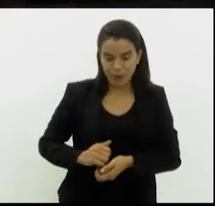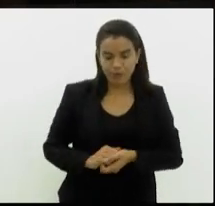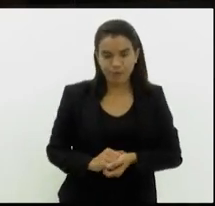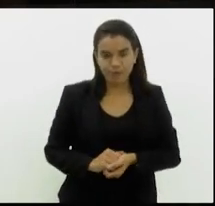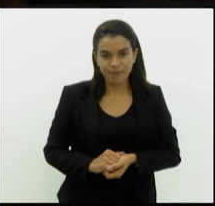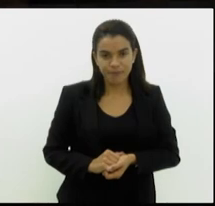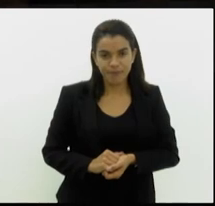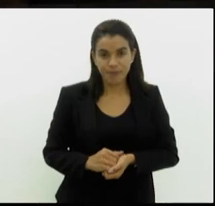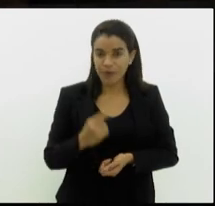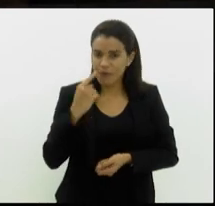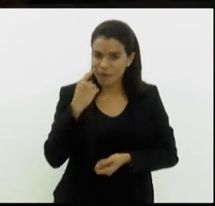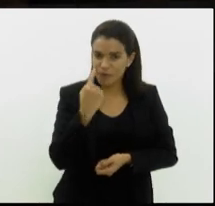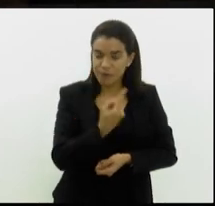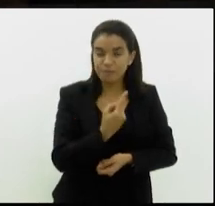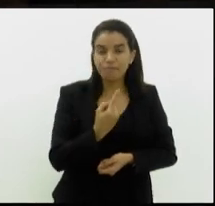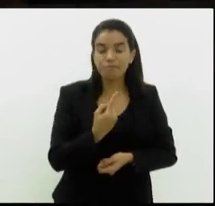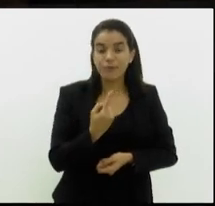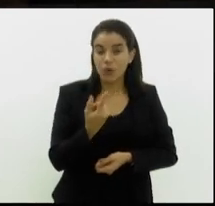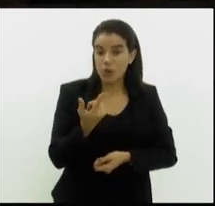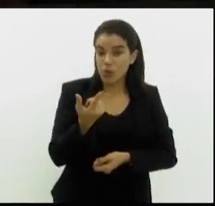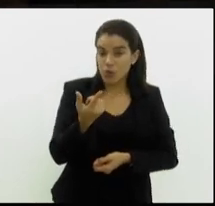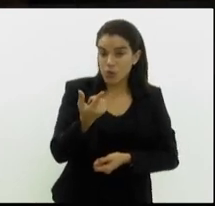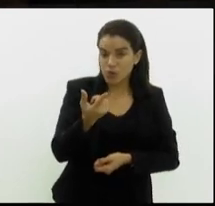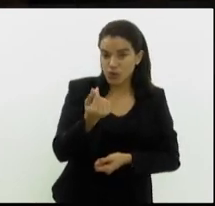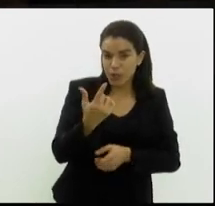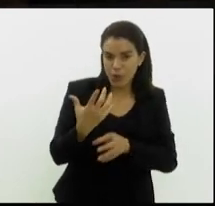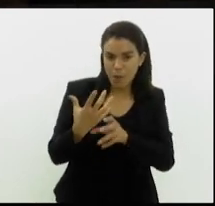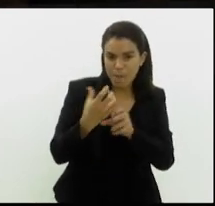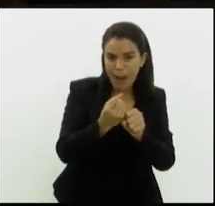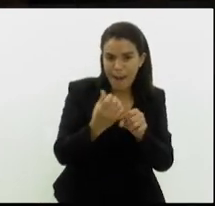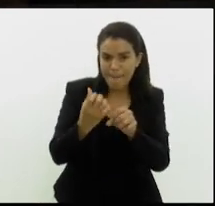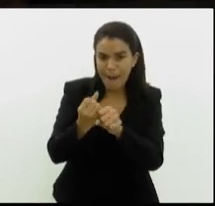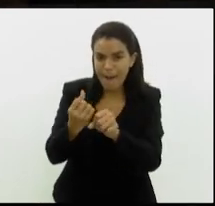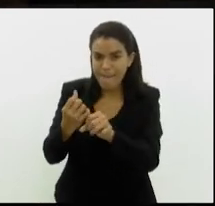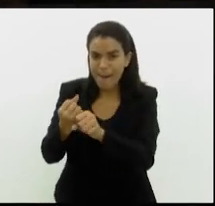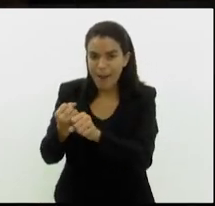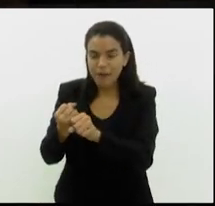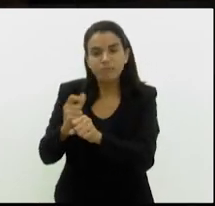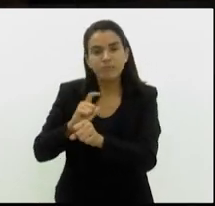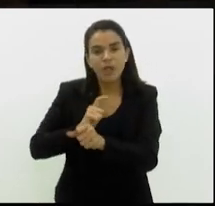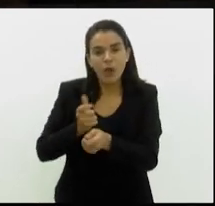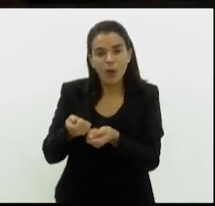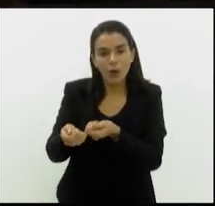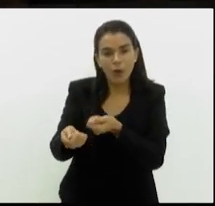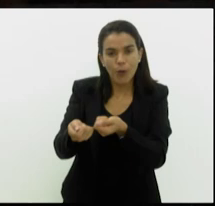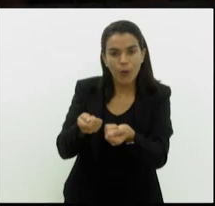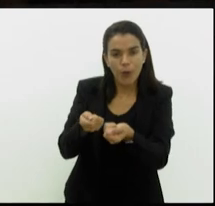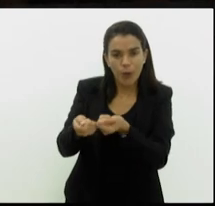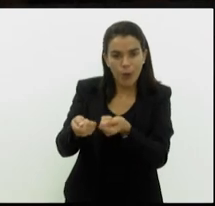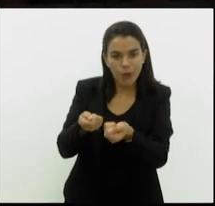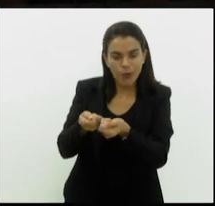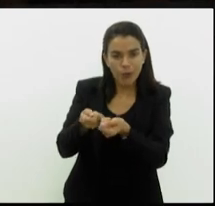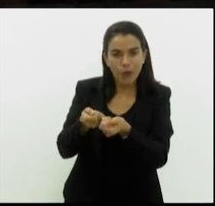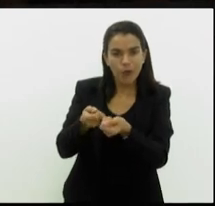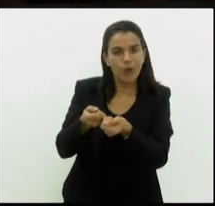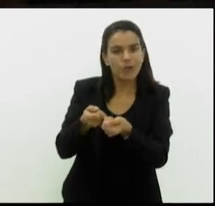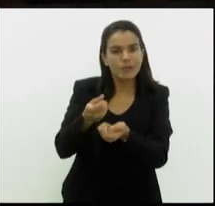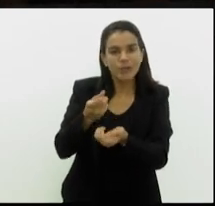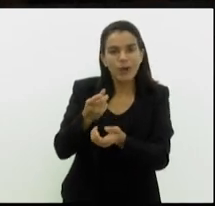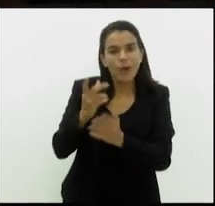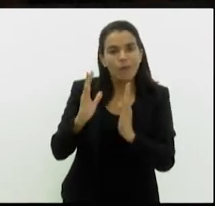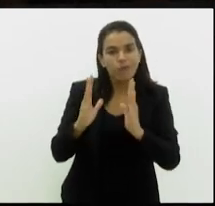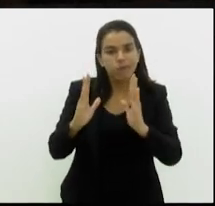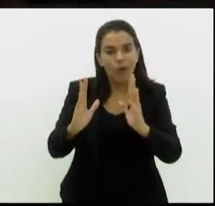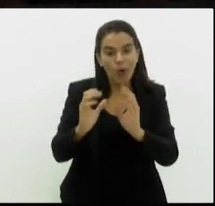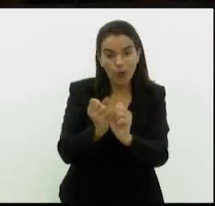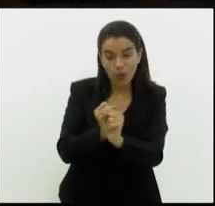Ora, se esse orçamento sofre contingenciamentos fortíssimos ao longo do ano